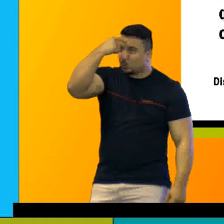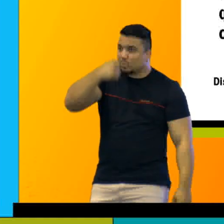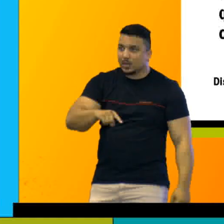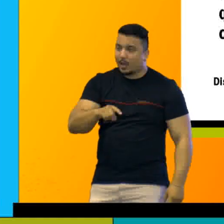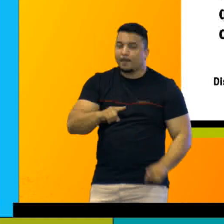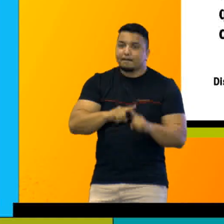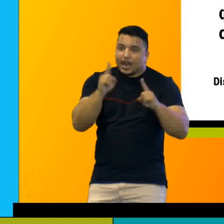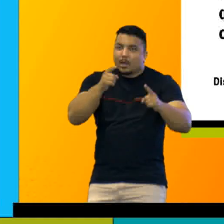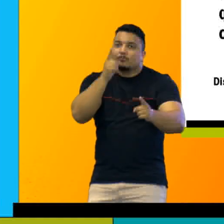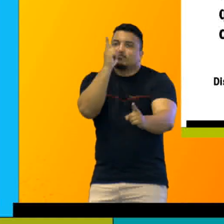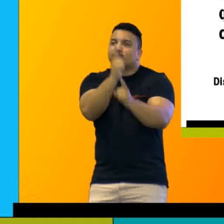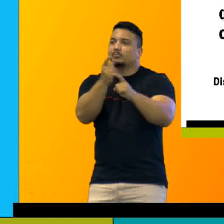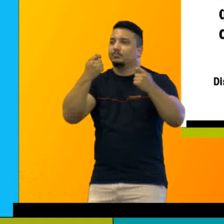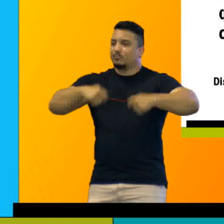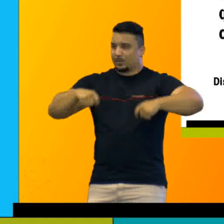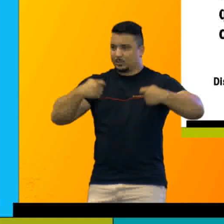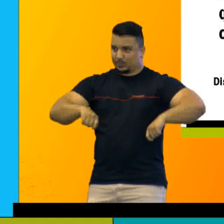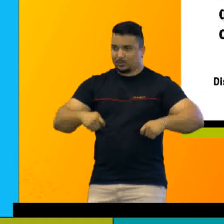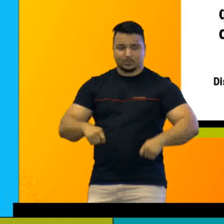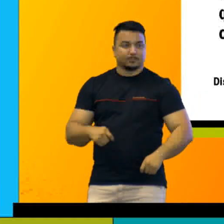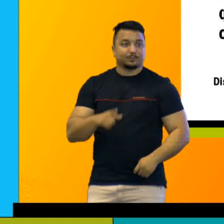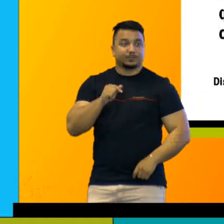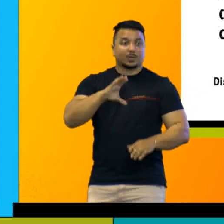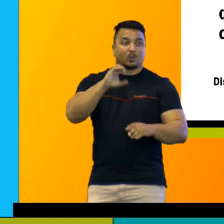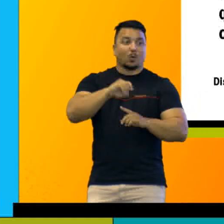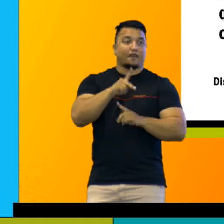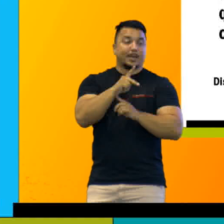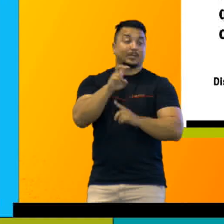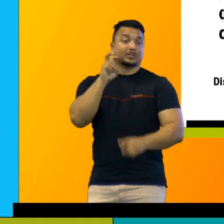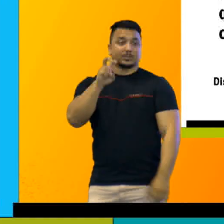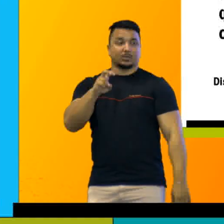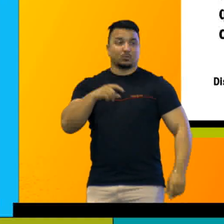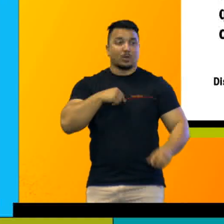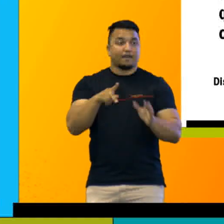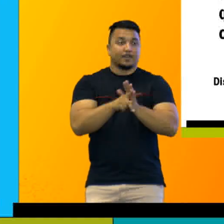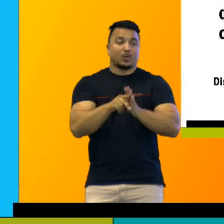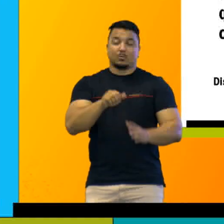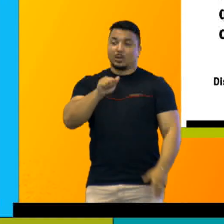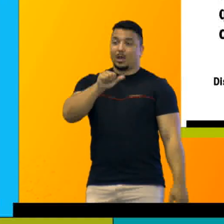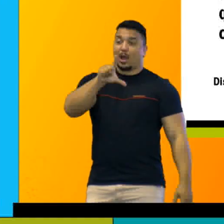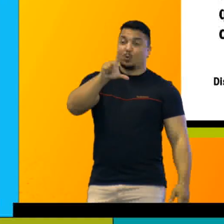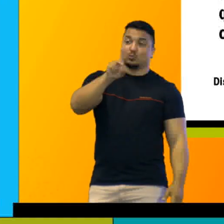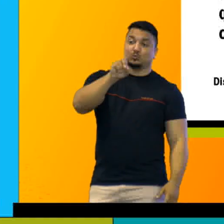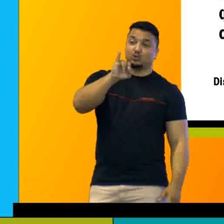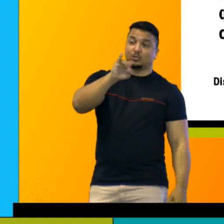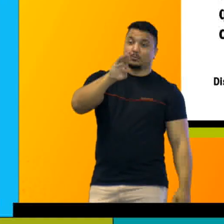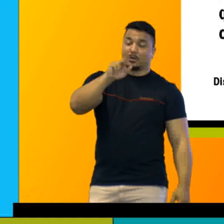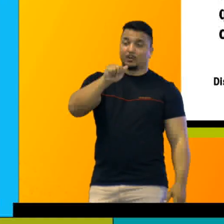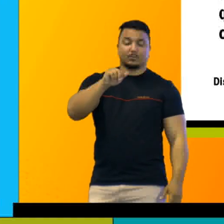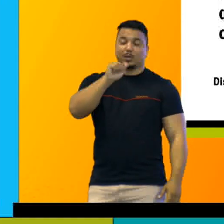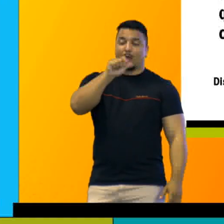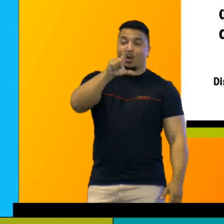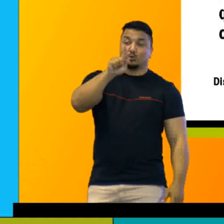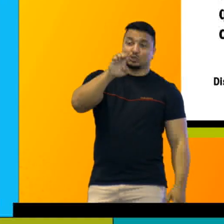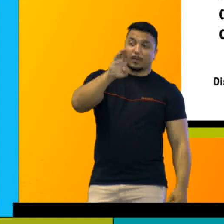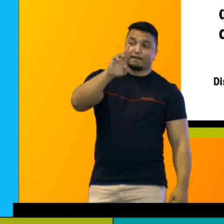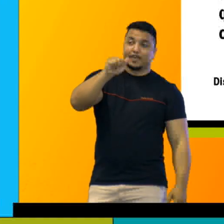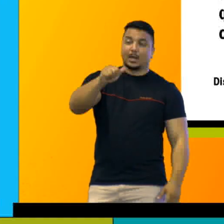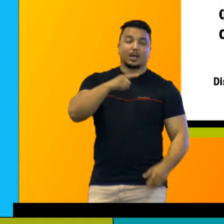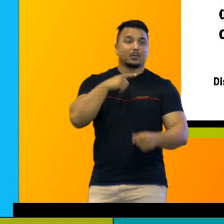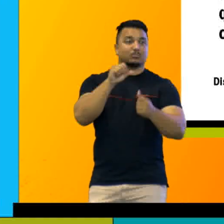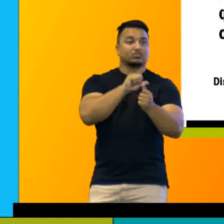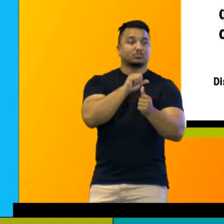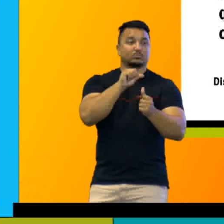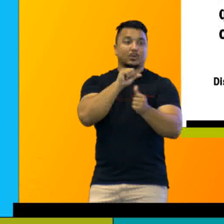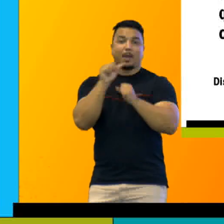uma incógnita. Competência 5 trata da álgebra. O que é a álgebra? É você transformar